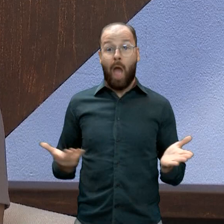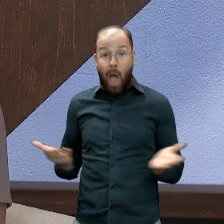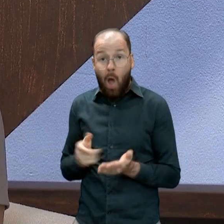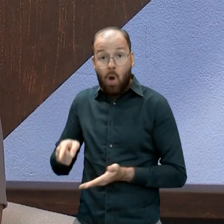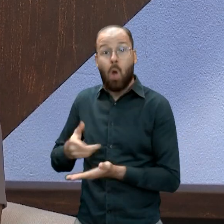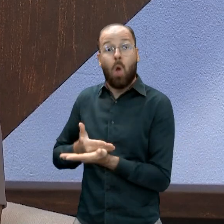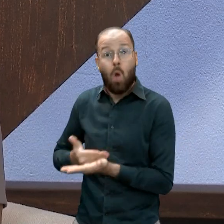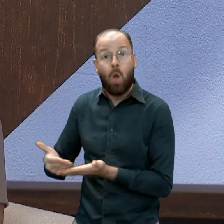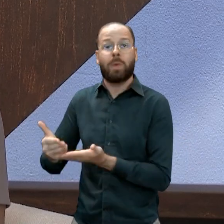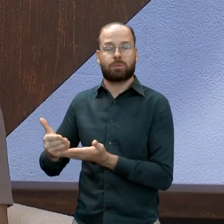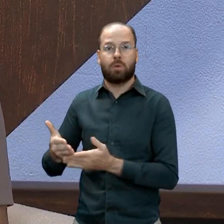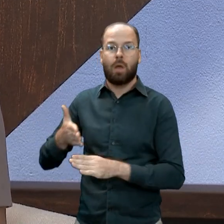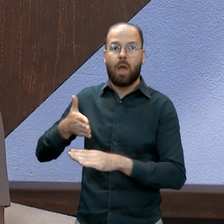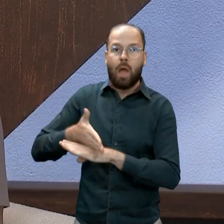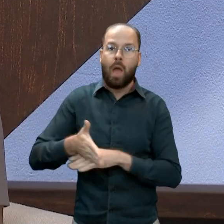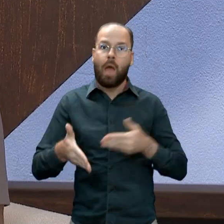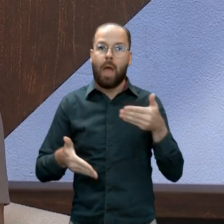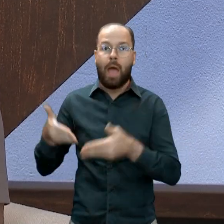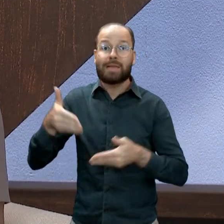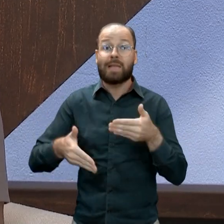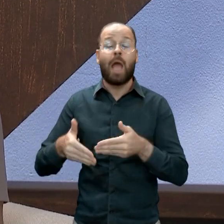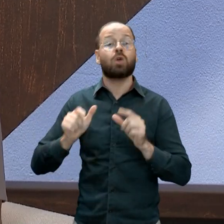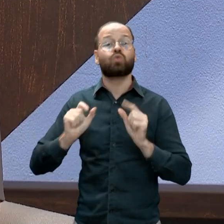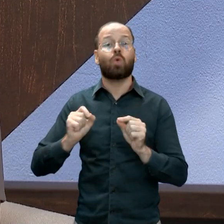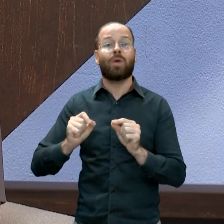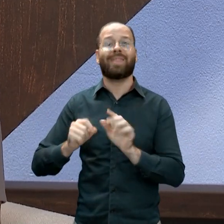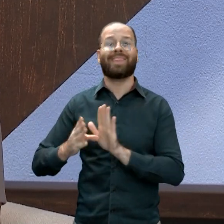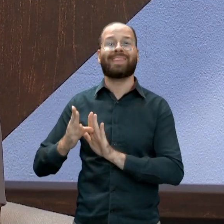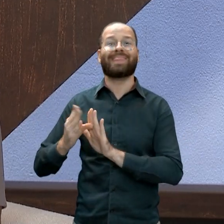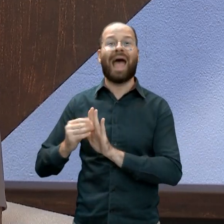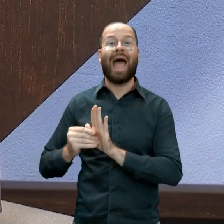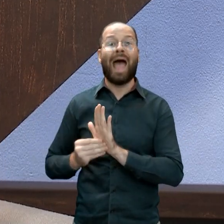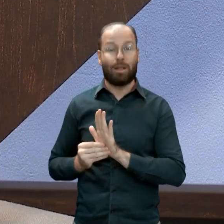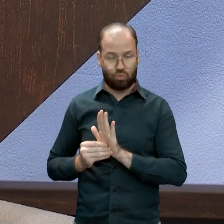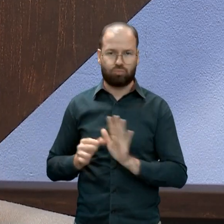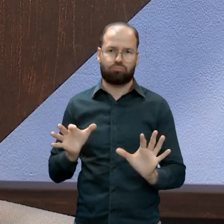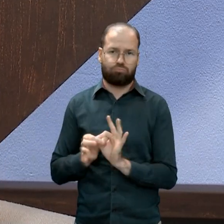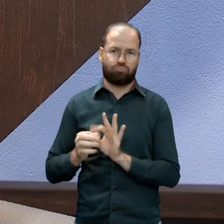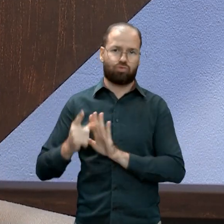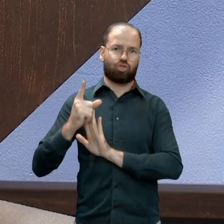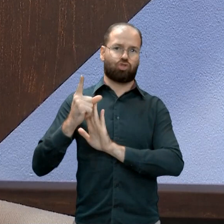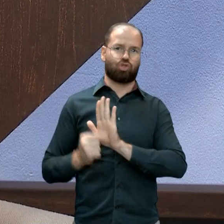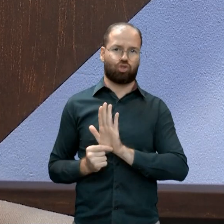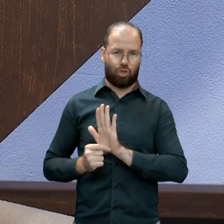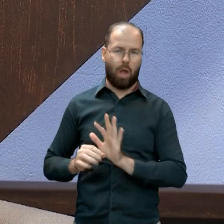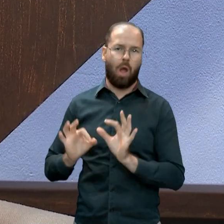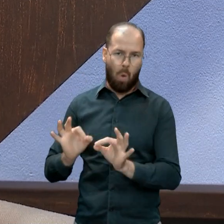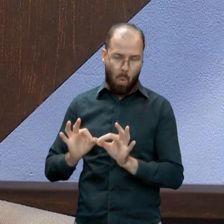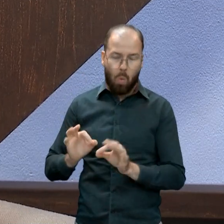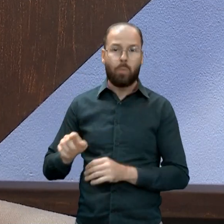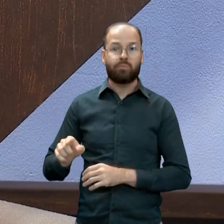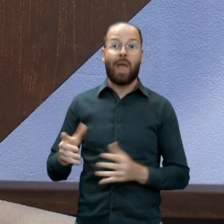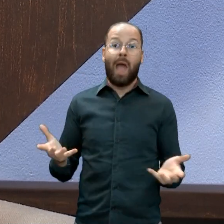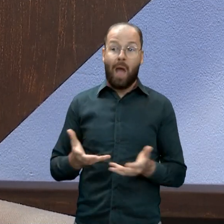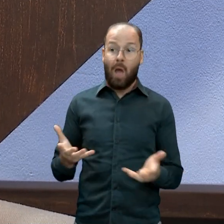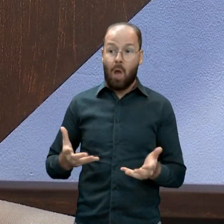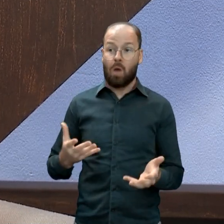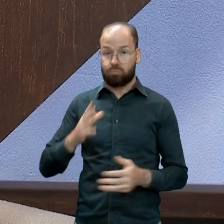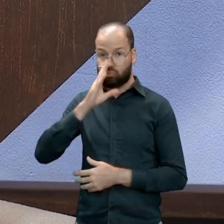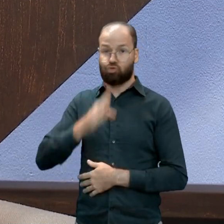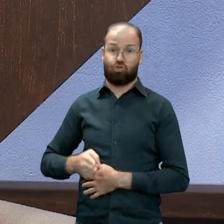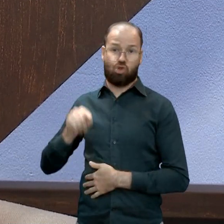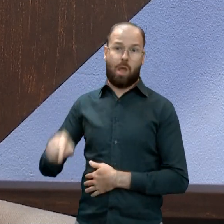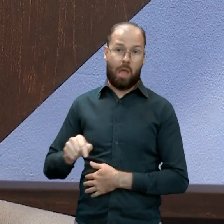a dados totalmente digitais, né? Porque a gente estava numa situação mais complicada. Mas não só